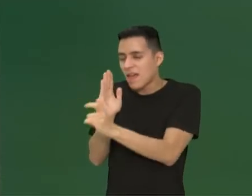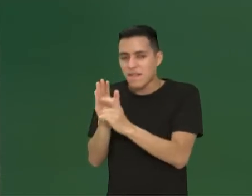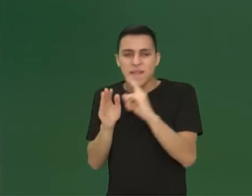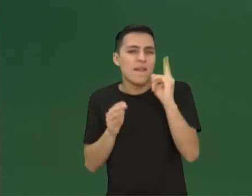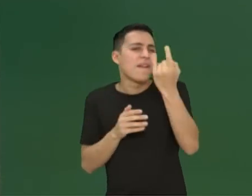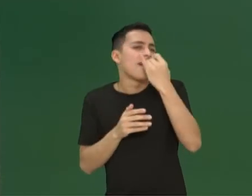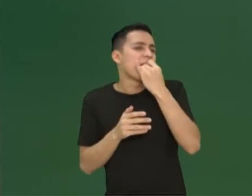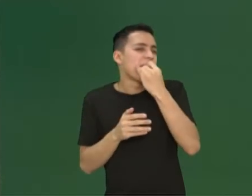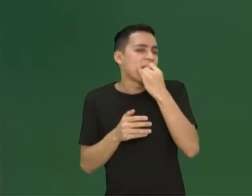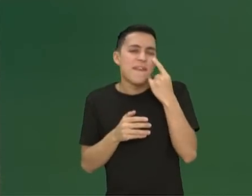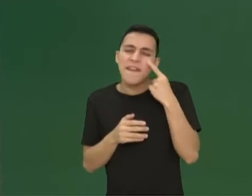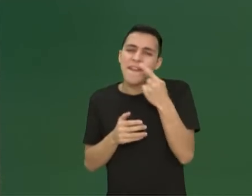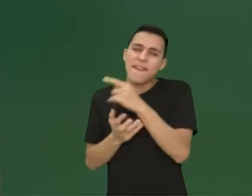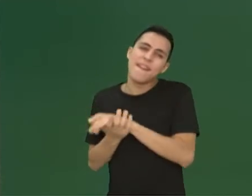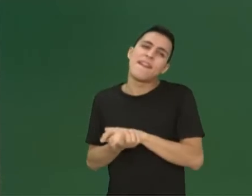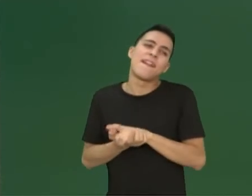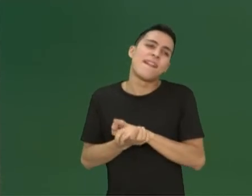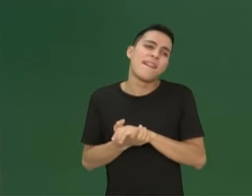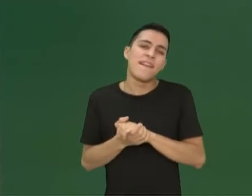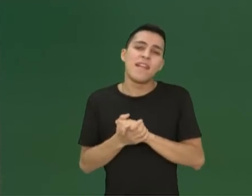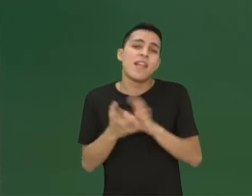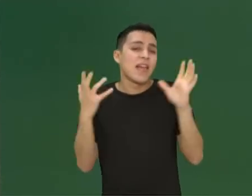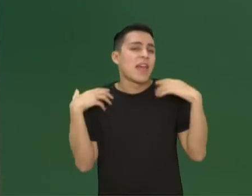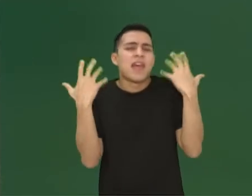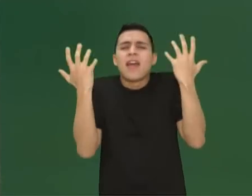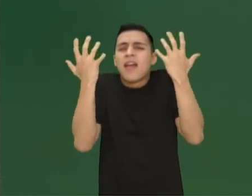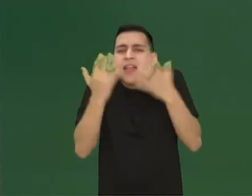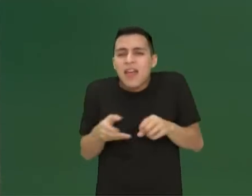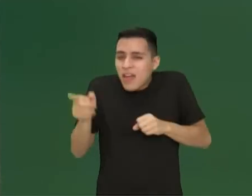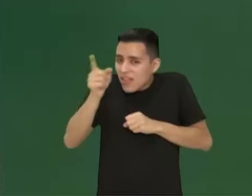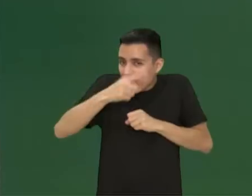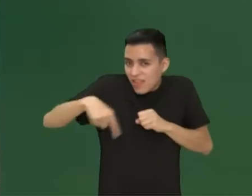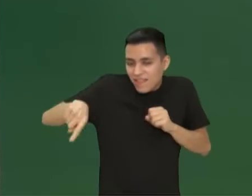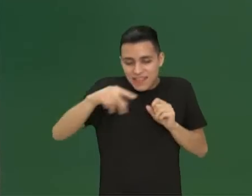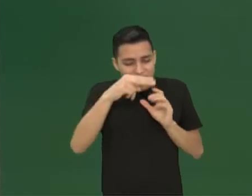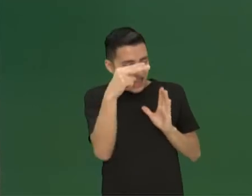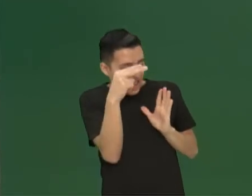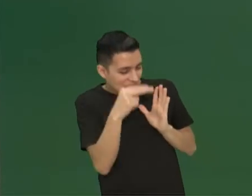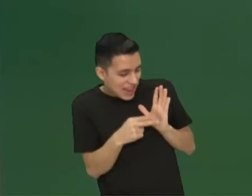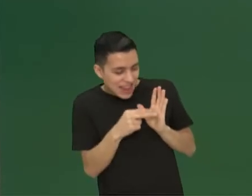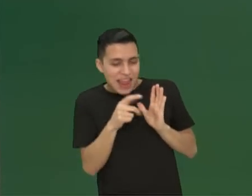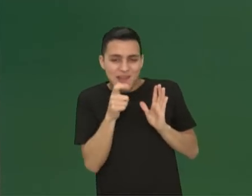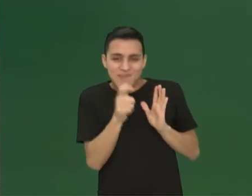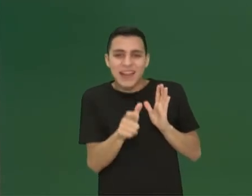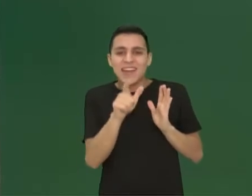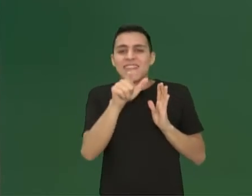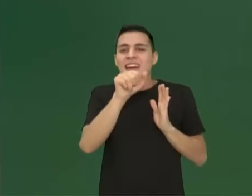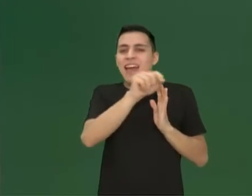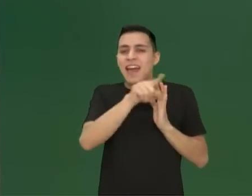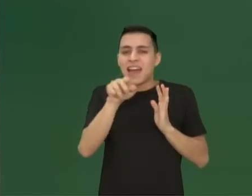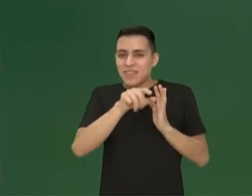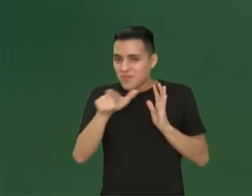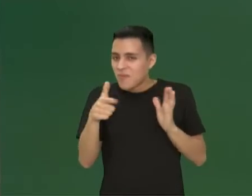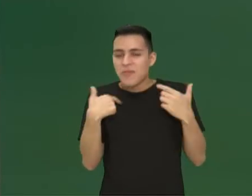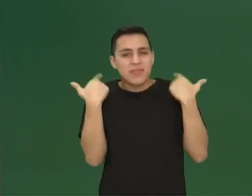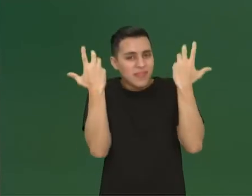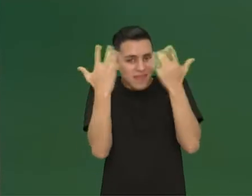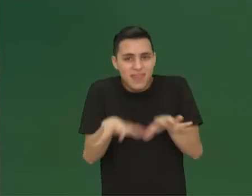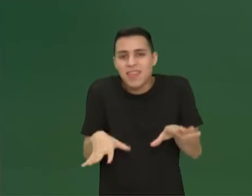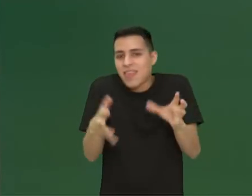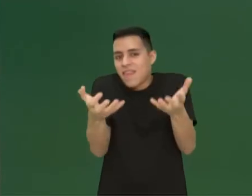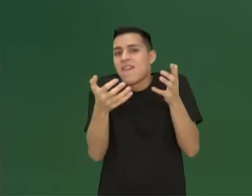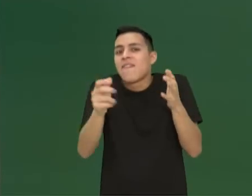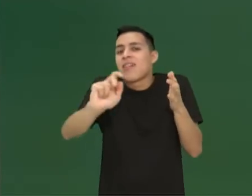primeiro exemplo, aqui a primeira linha. Eu não quero que você leia a palavra azul. Eu quero que